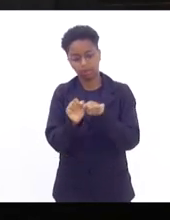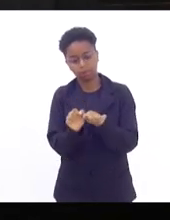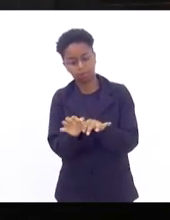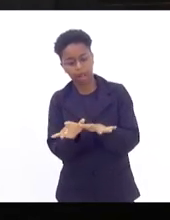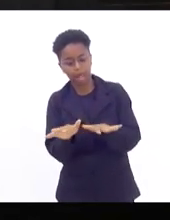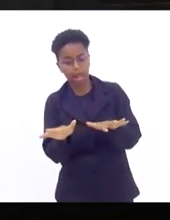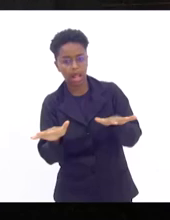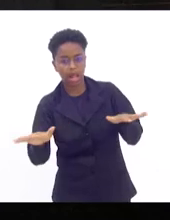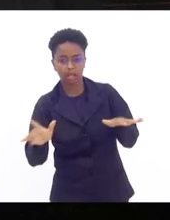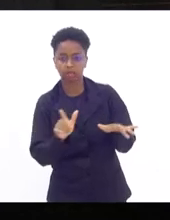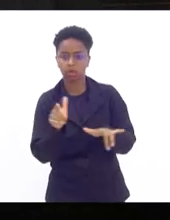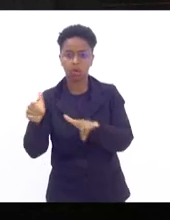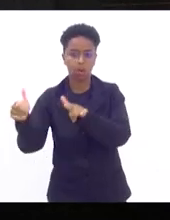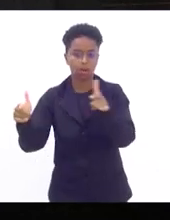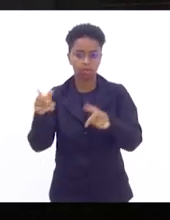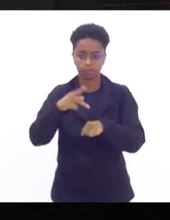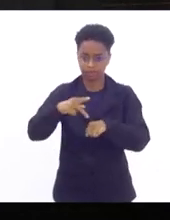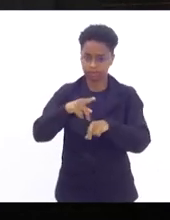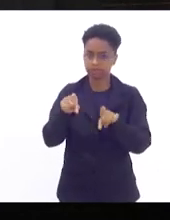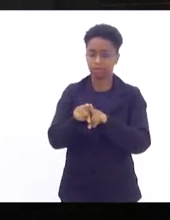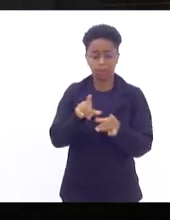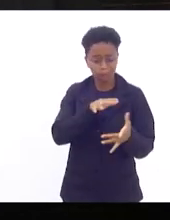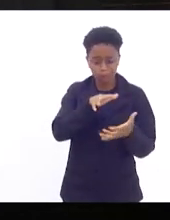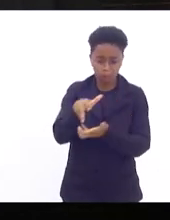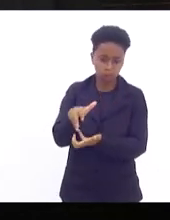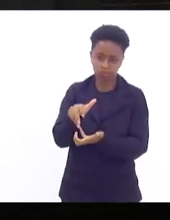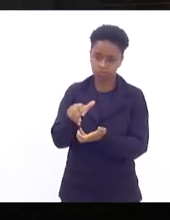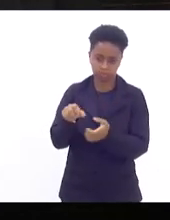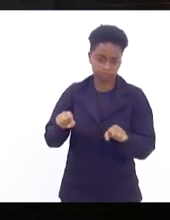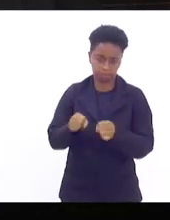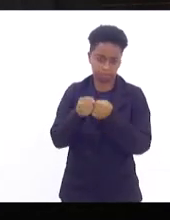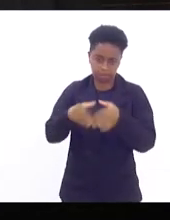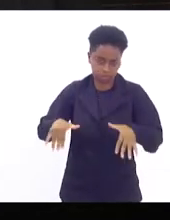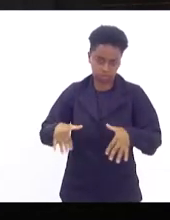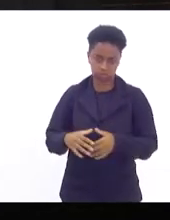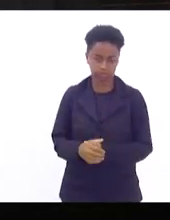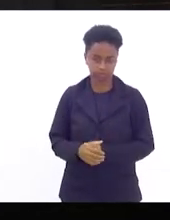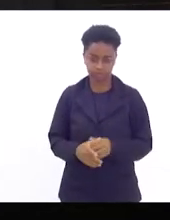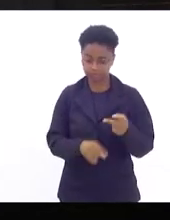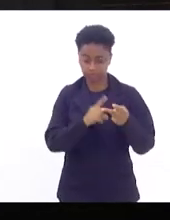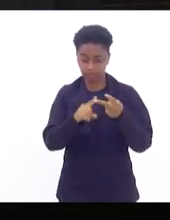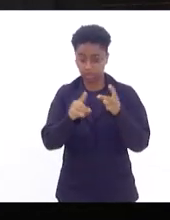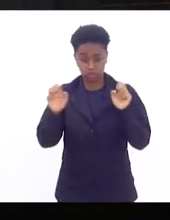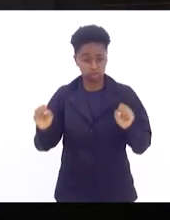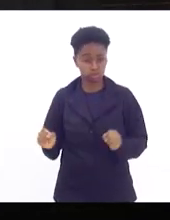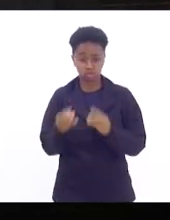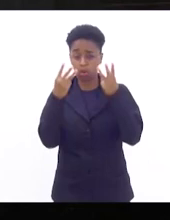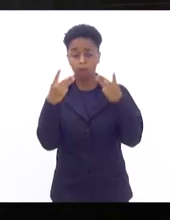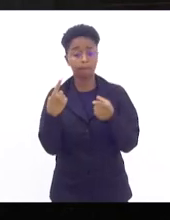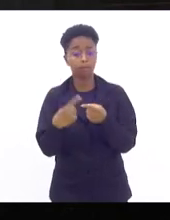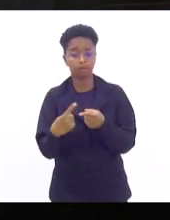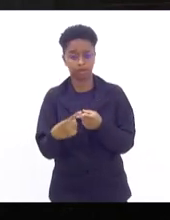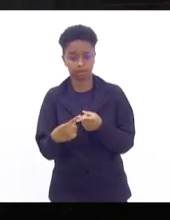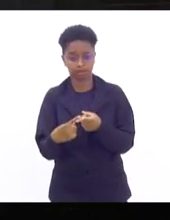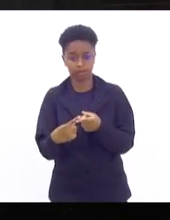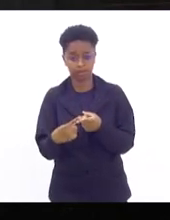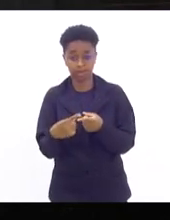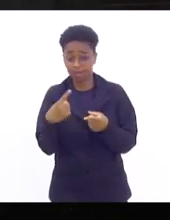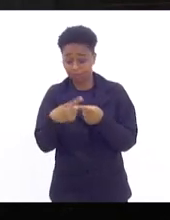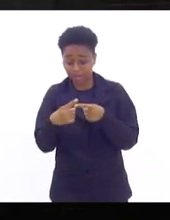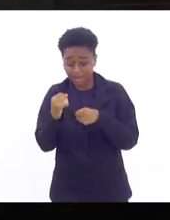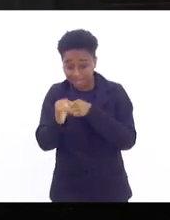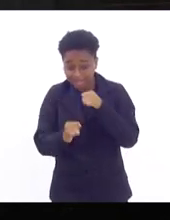afetar a ordem mundial. E é de espetáculo por quê? Porque na